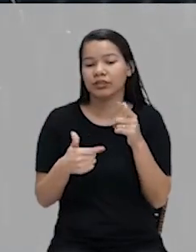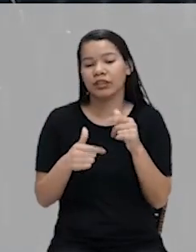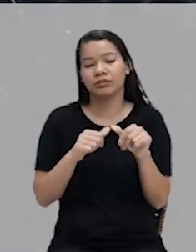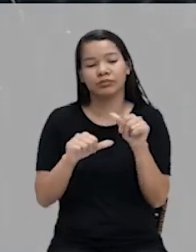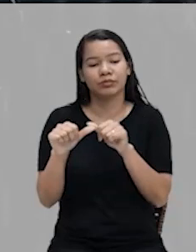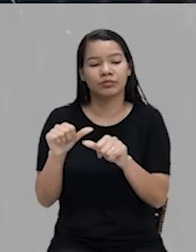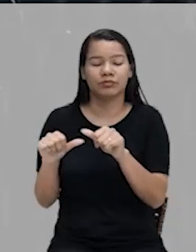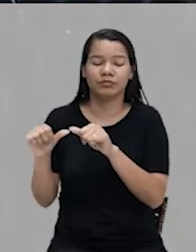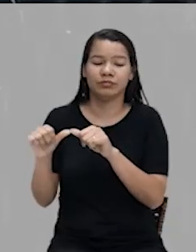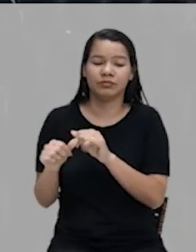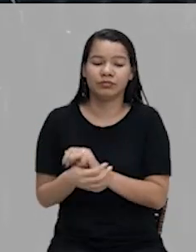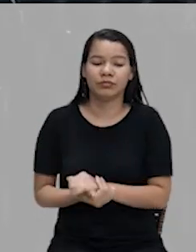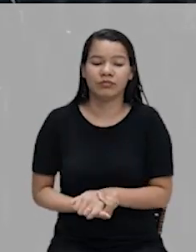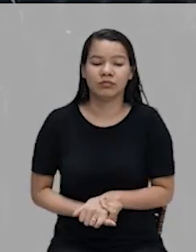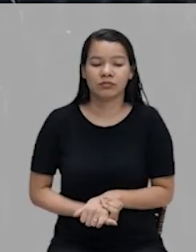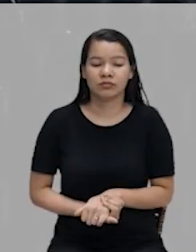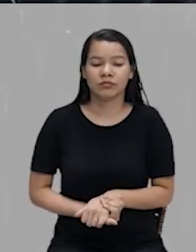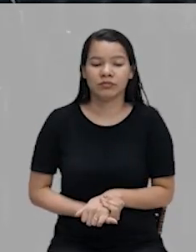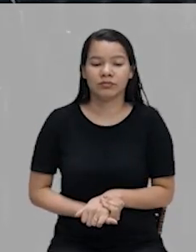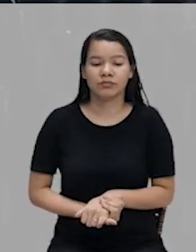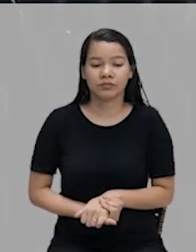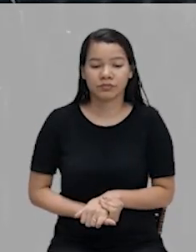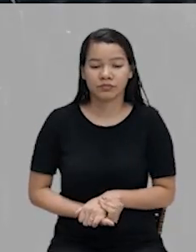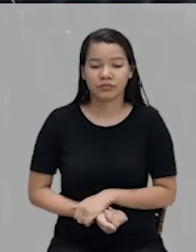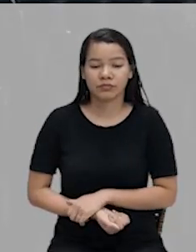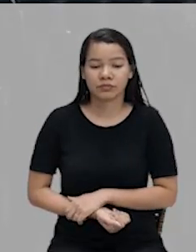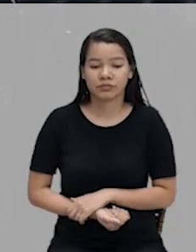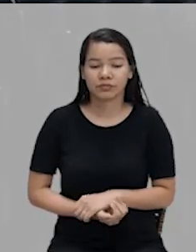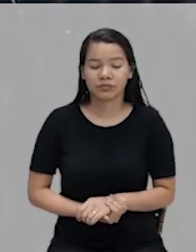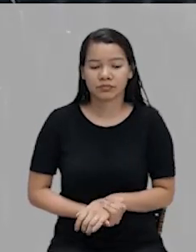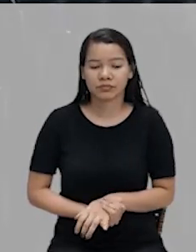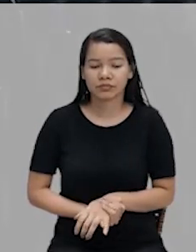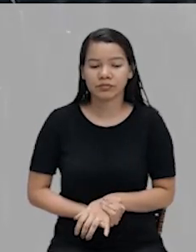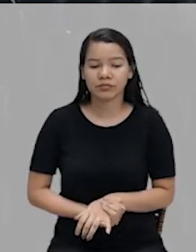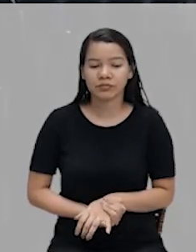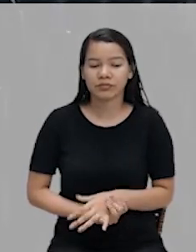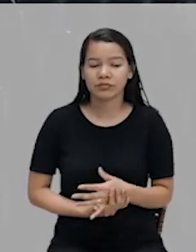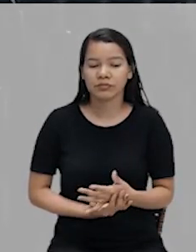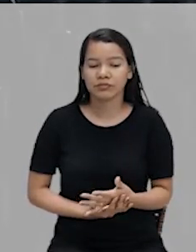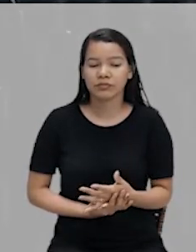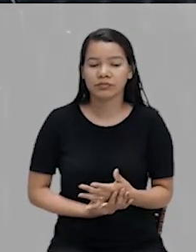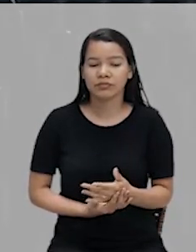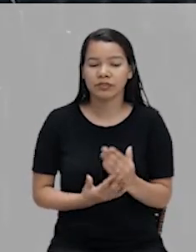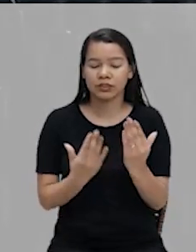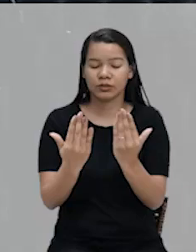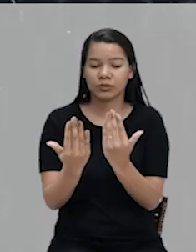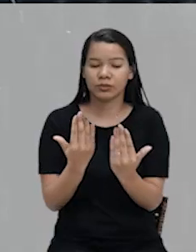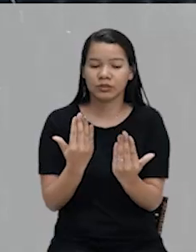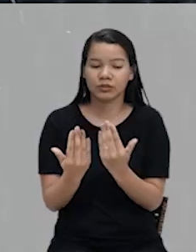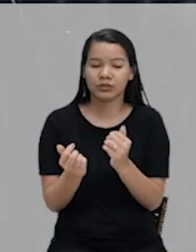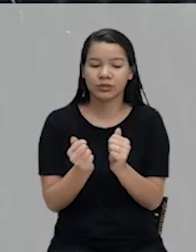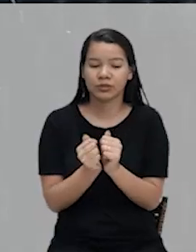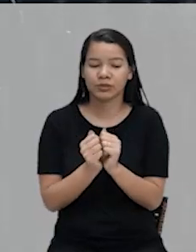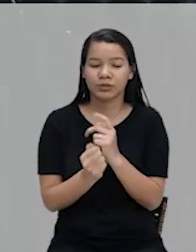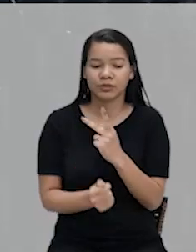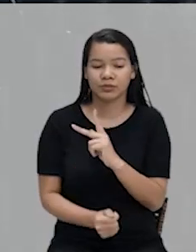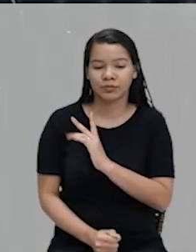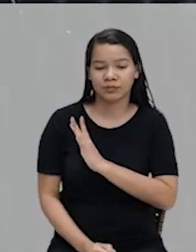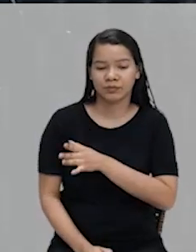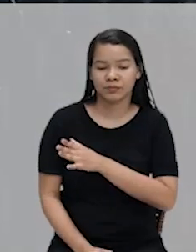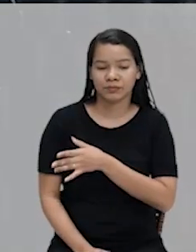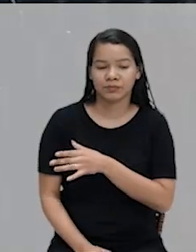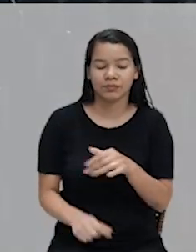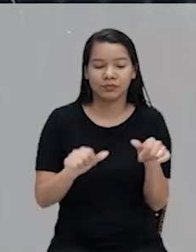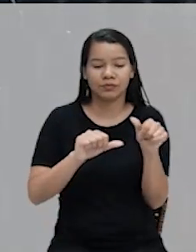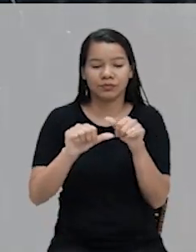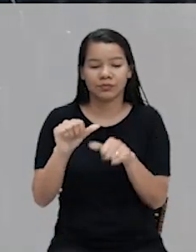certo? Então, observava o gelo derretendo em seu copo e, ironicamente, comparava-o ao seu coração.